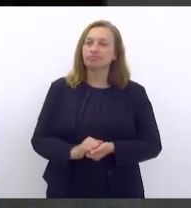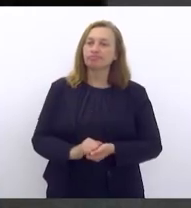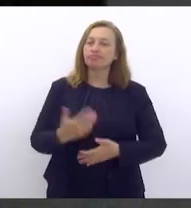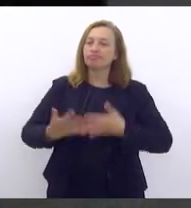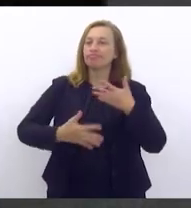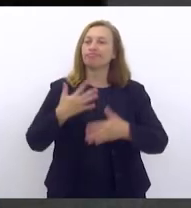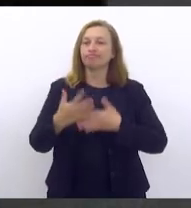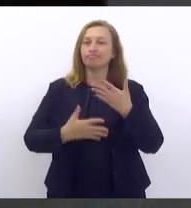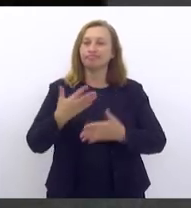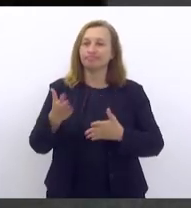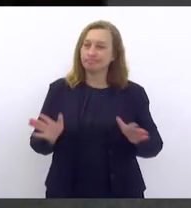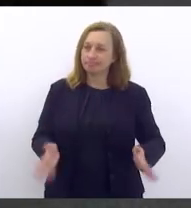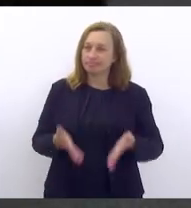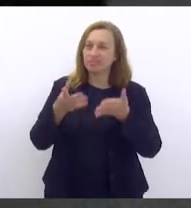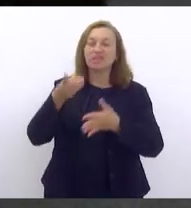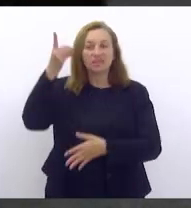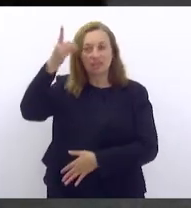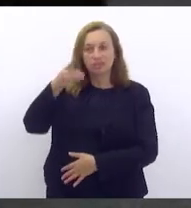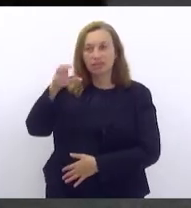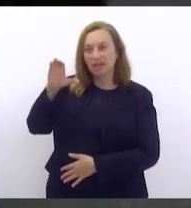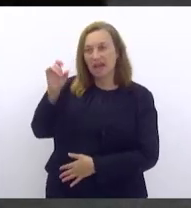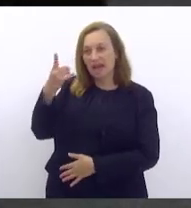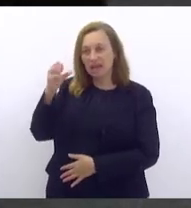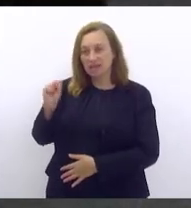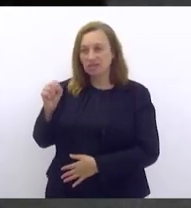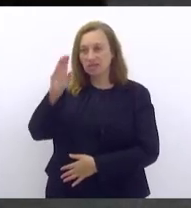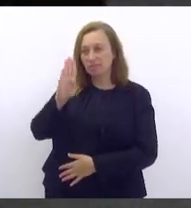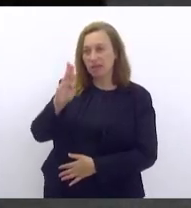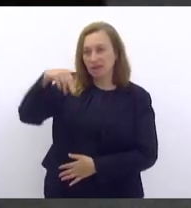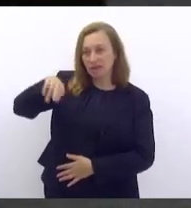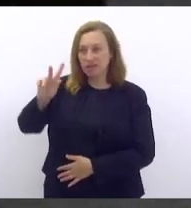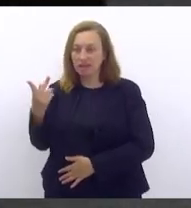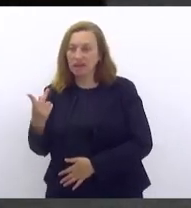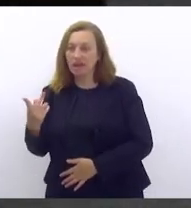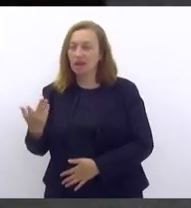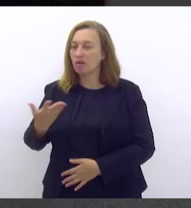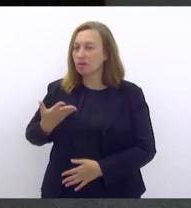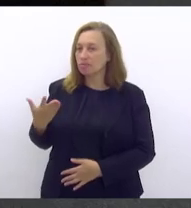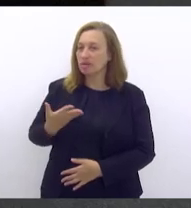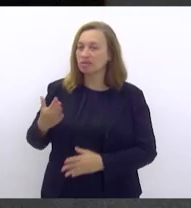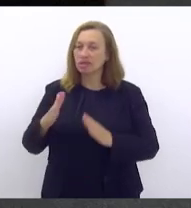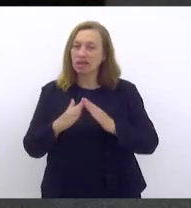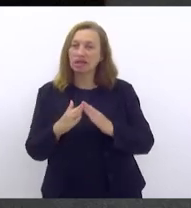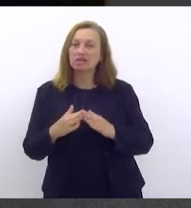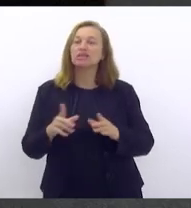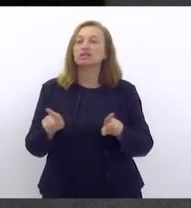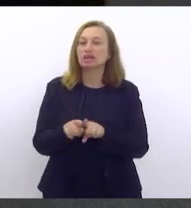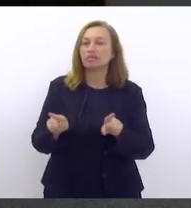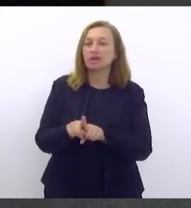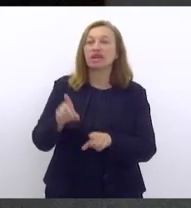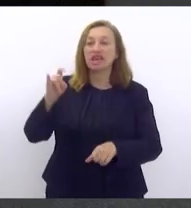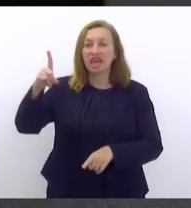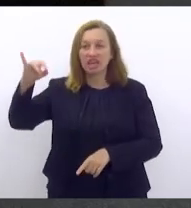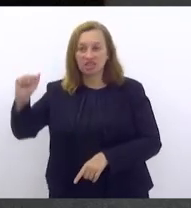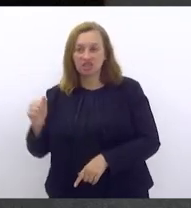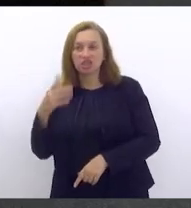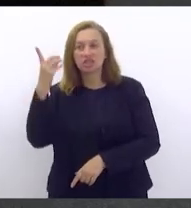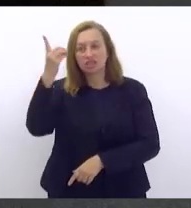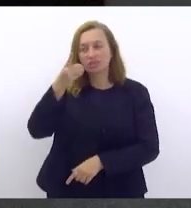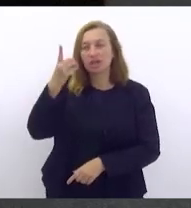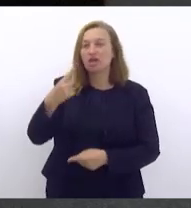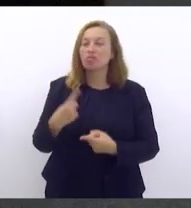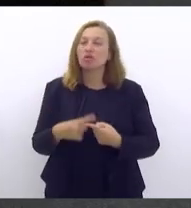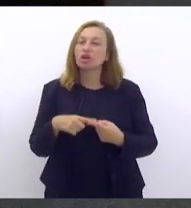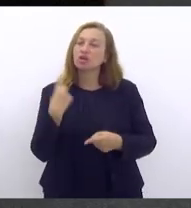muita alegria a iniciativa do deputado Carlinhos BNH, que é um grande parceiro aqui da casa e também da deputada Índia Armelau, porque hoje nós